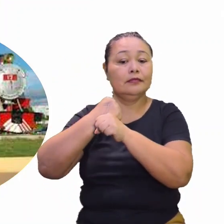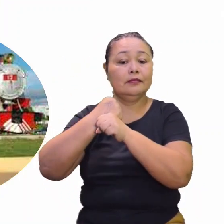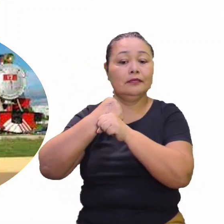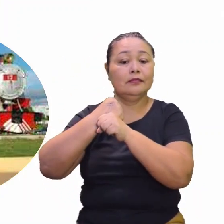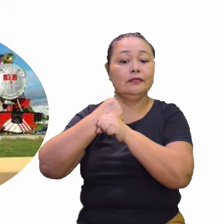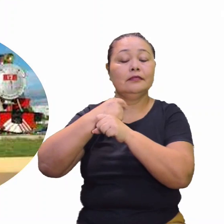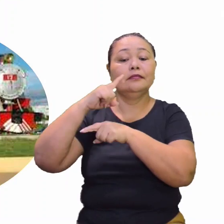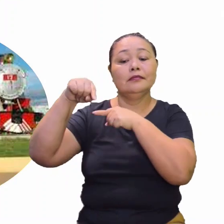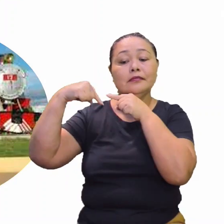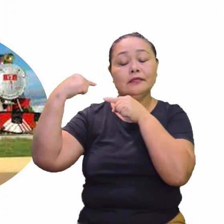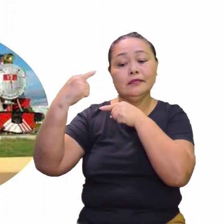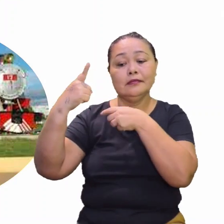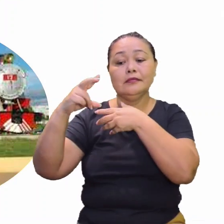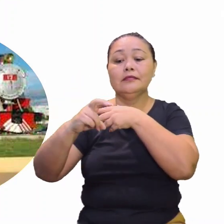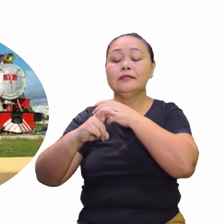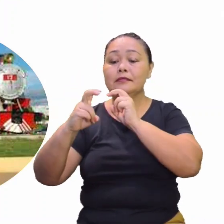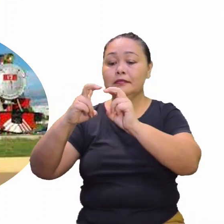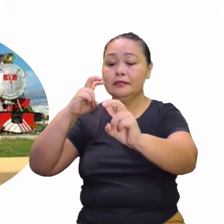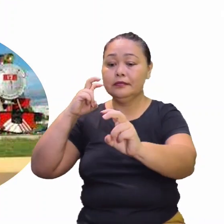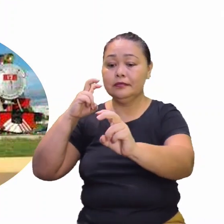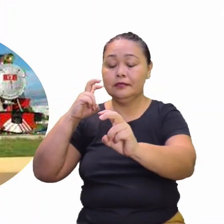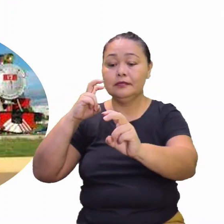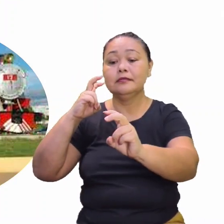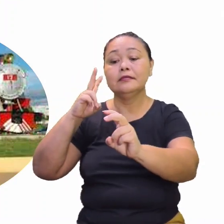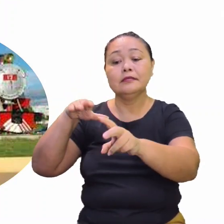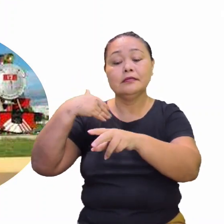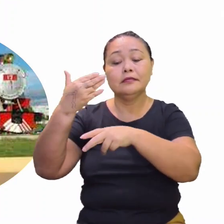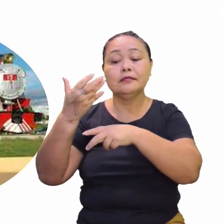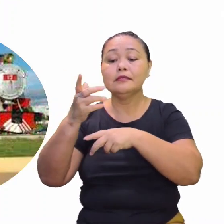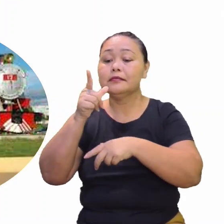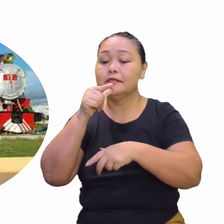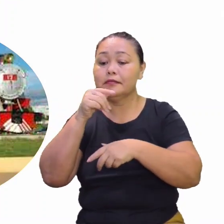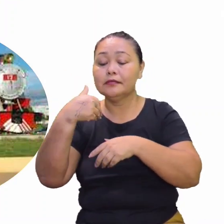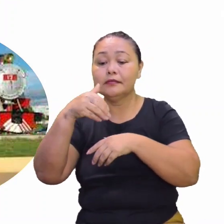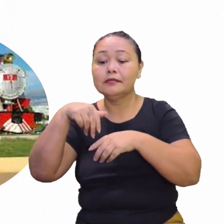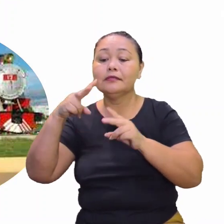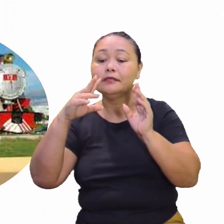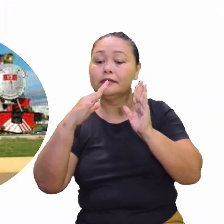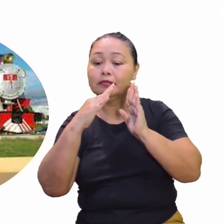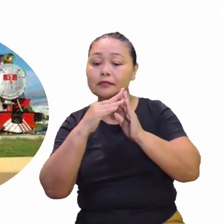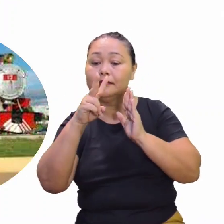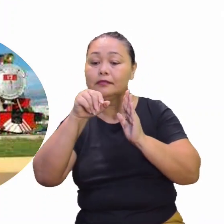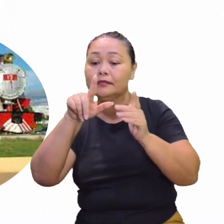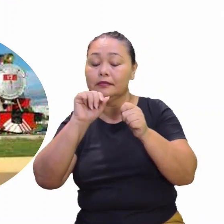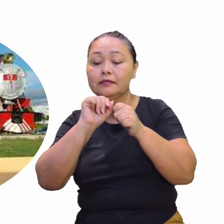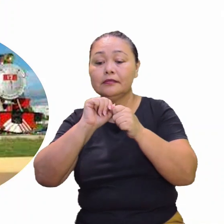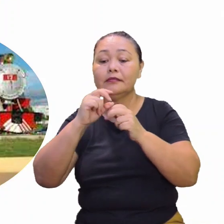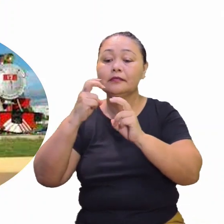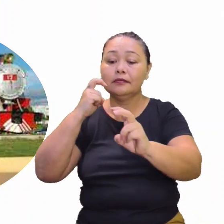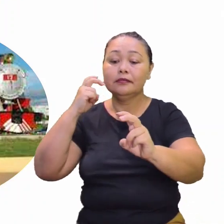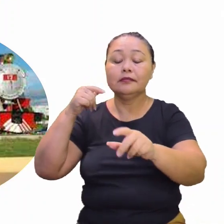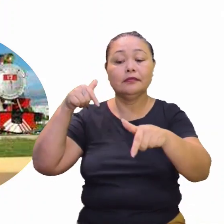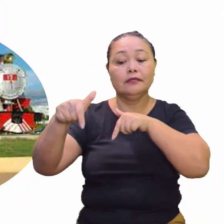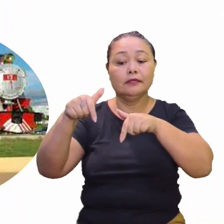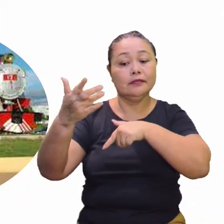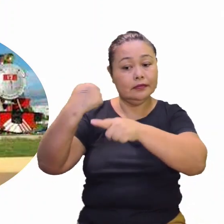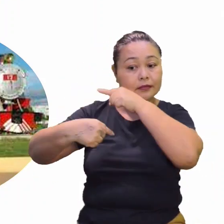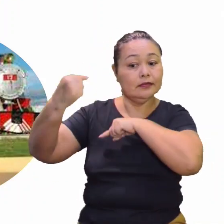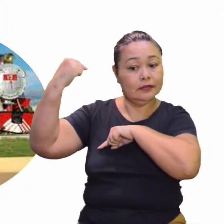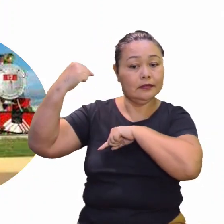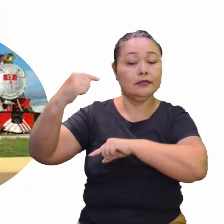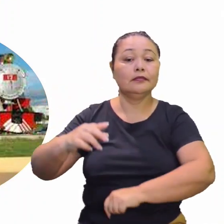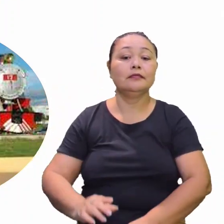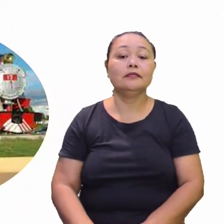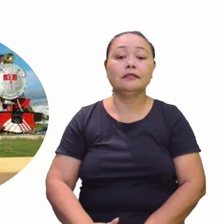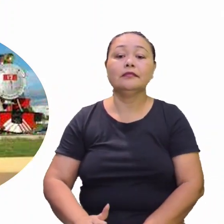aí pelos engenheiros para fornecimento de água para a vila de engenheiros e trabalhadores da